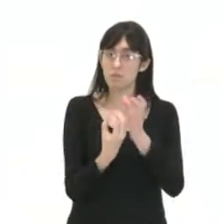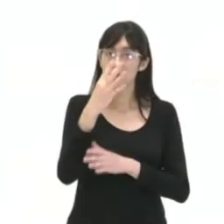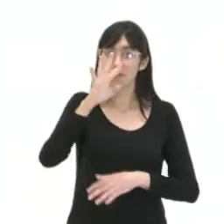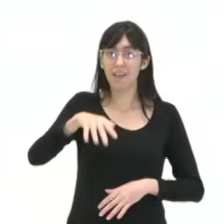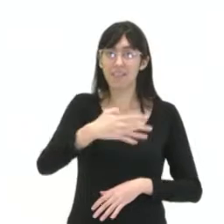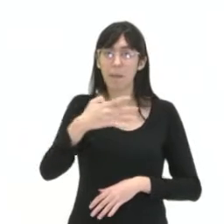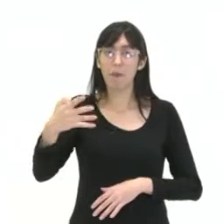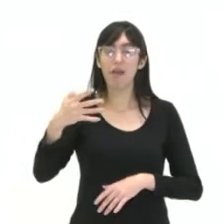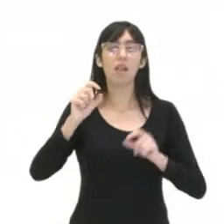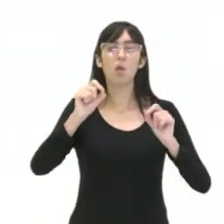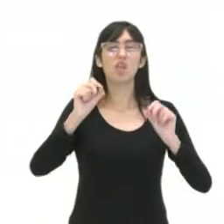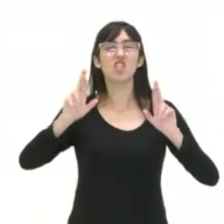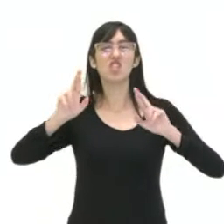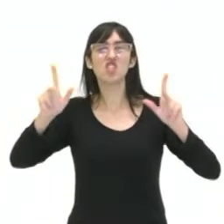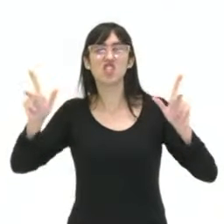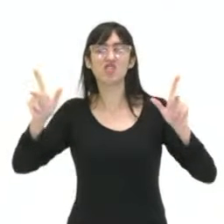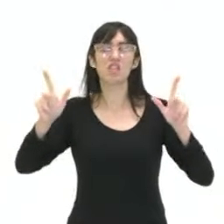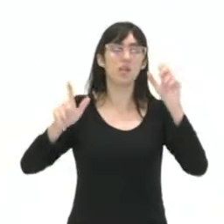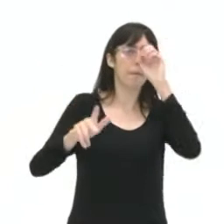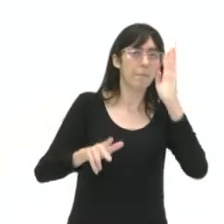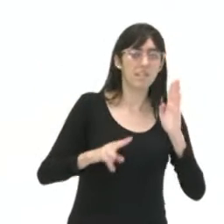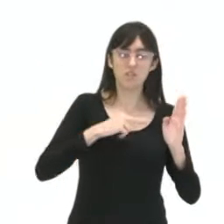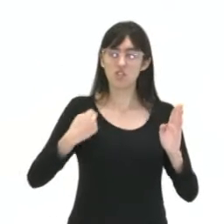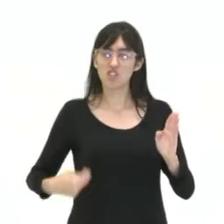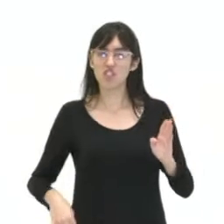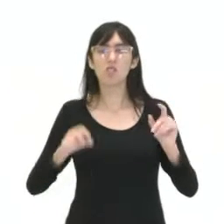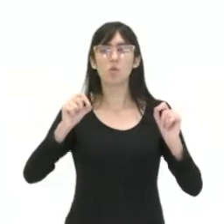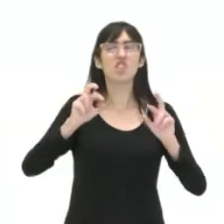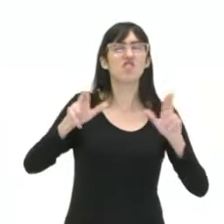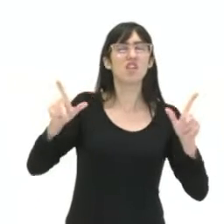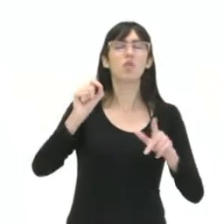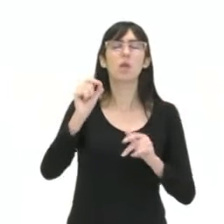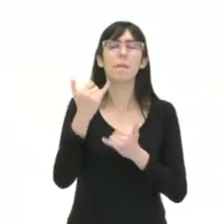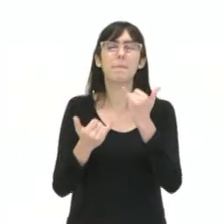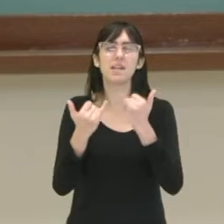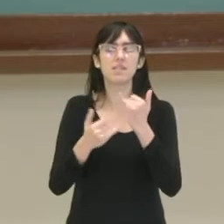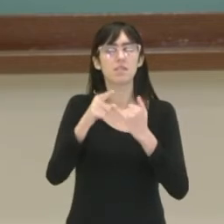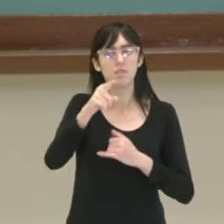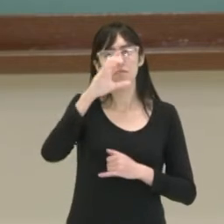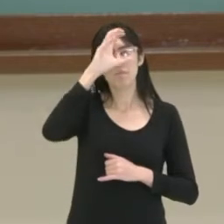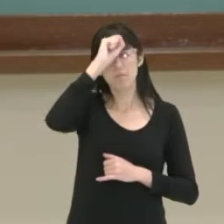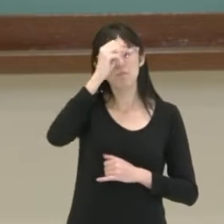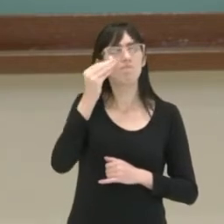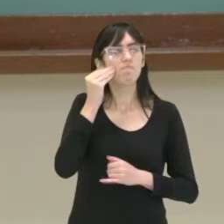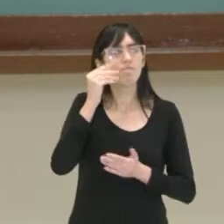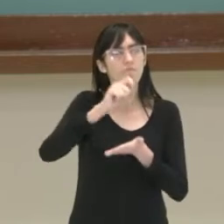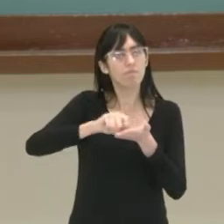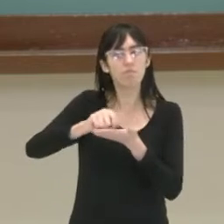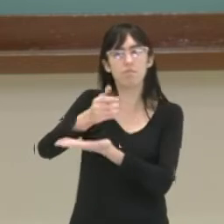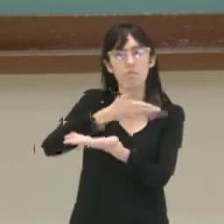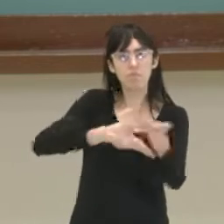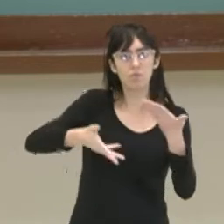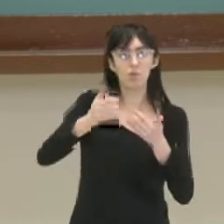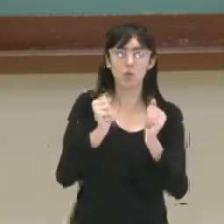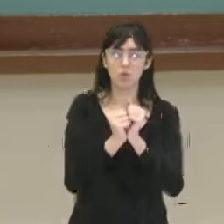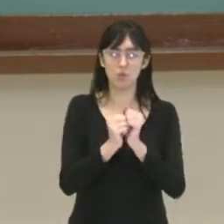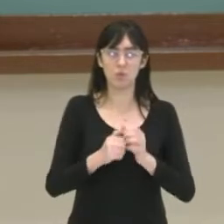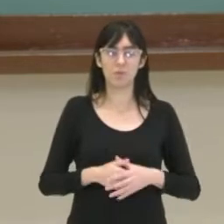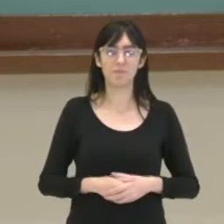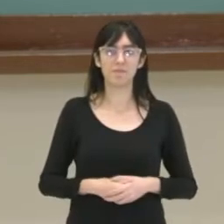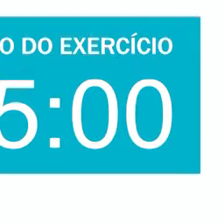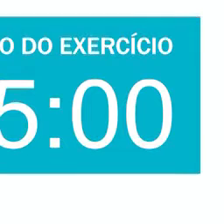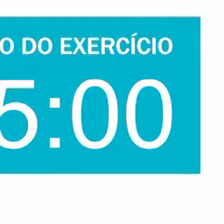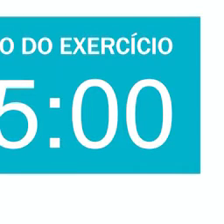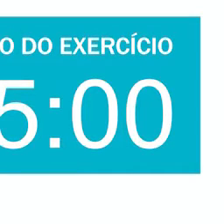diferenças e semelhanças das colonizações entre Brasil e China. Não se esqueça de socializar a resposta com seus colegas e familiares.